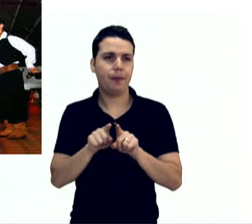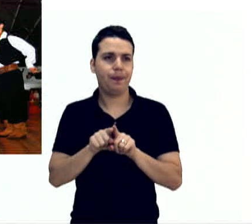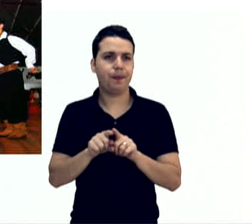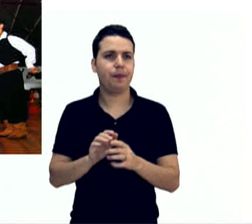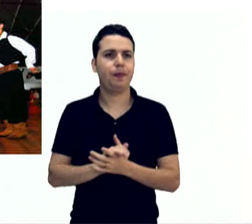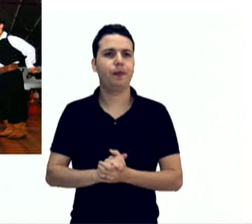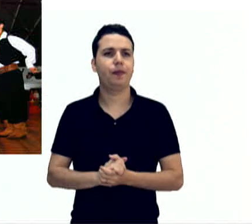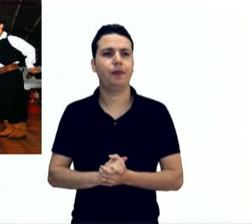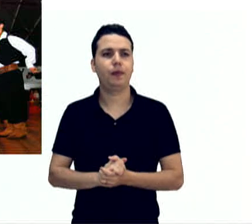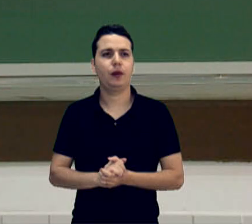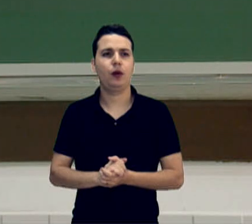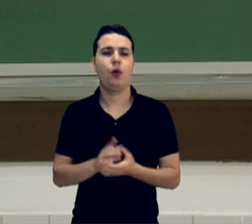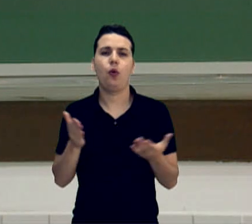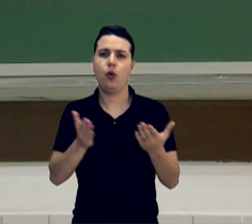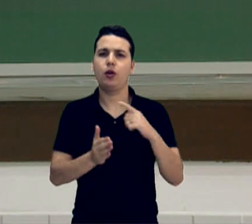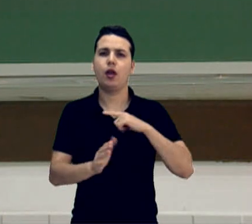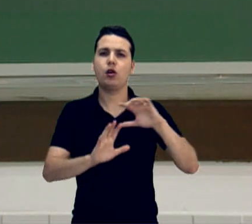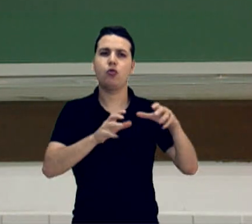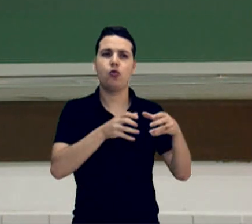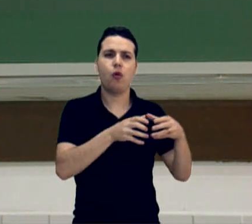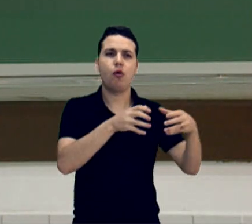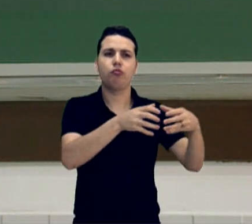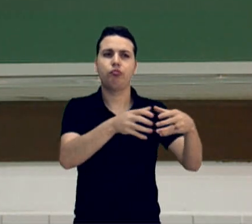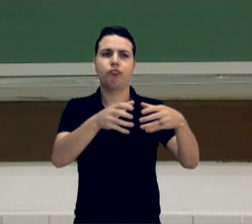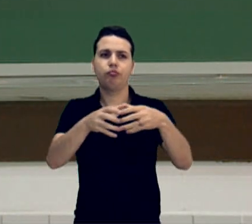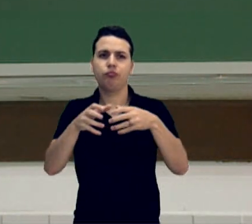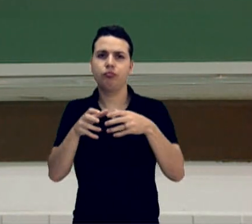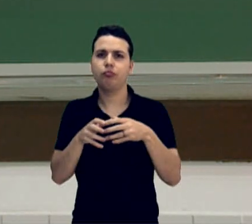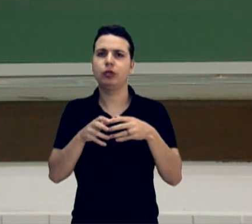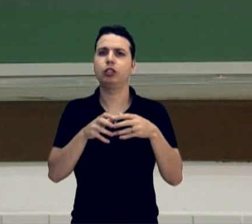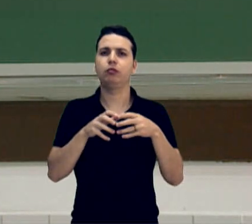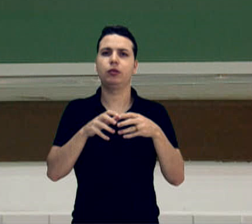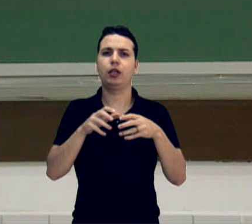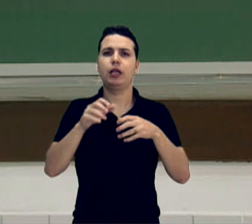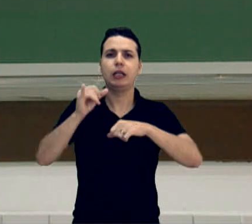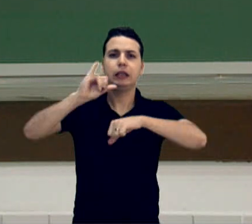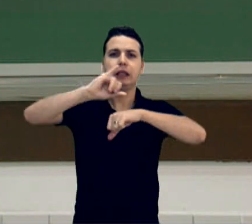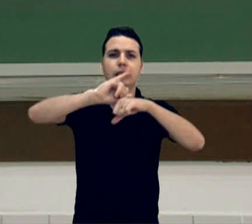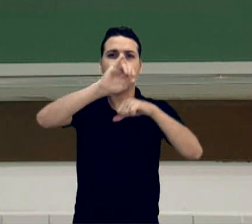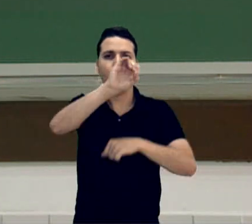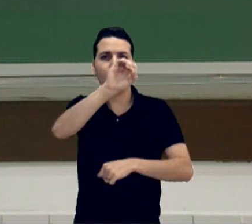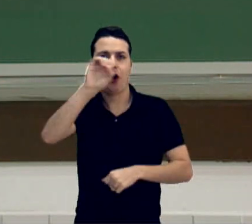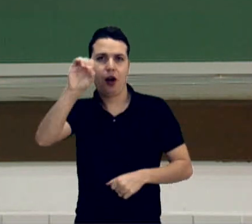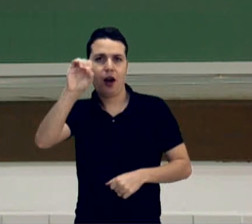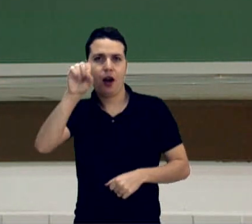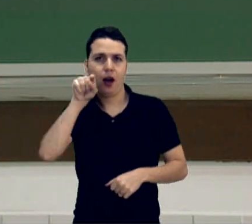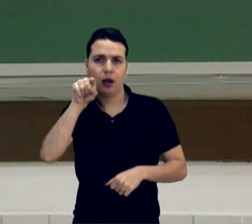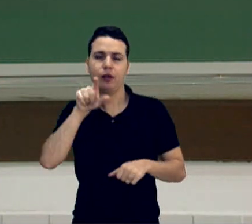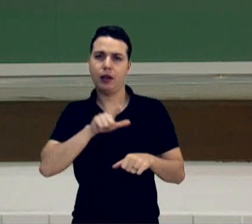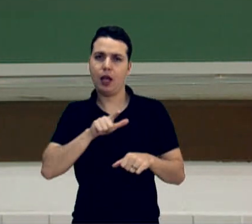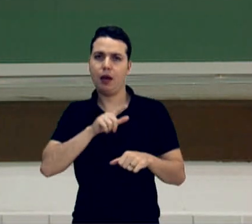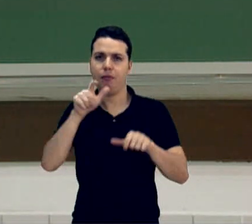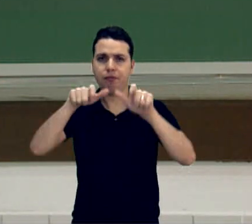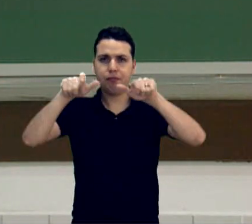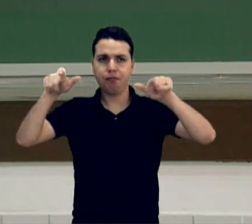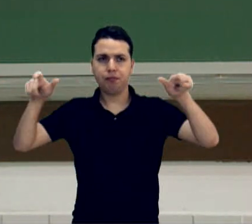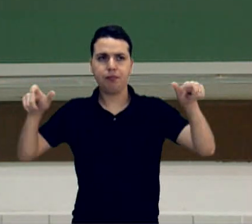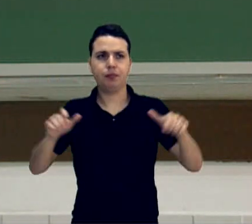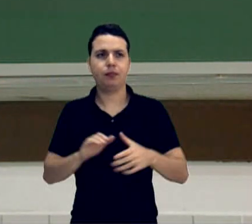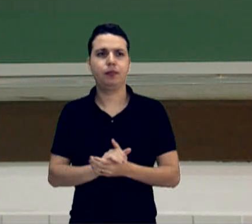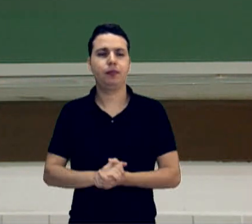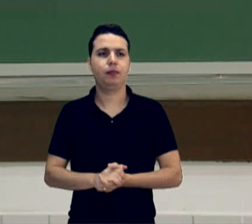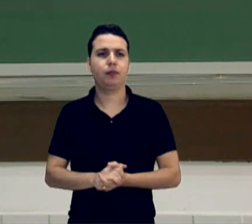na região centro-oeste. Como eu já falei para vocês, não é só na região centro-oeste, né? Então, assim, foi